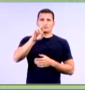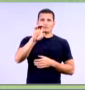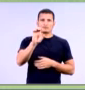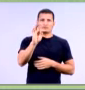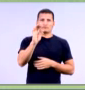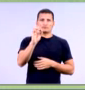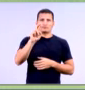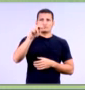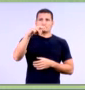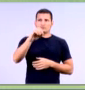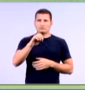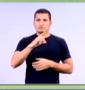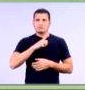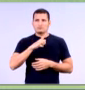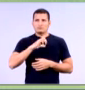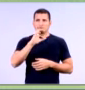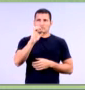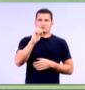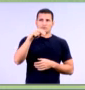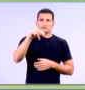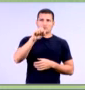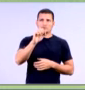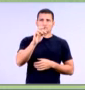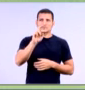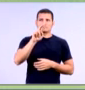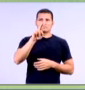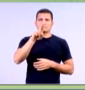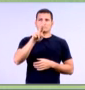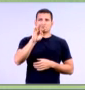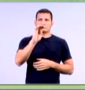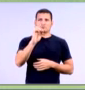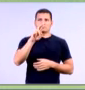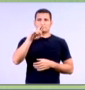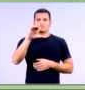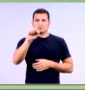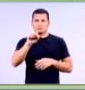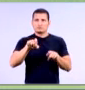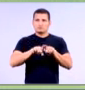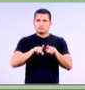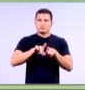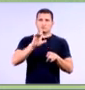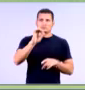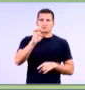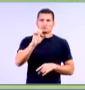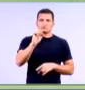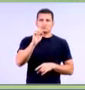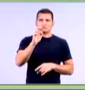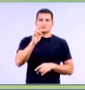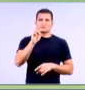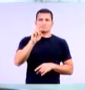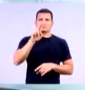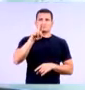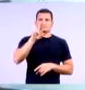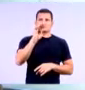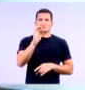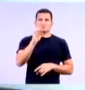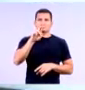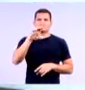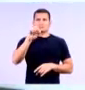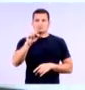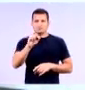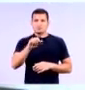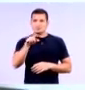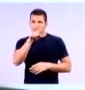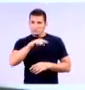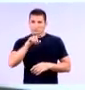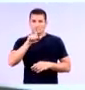tem destrutores e é possível fazer sobrecarga de métodos. Isso aí, gente, são jargões, são conceitos